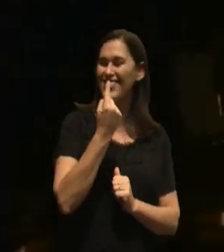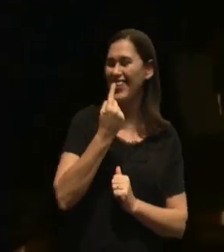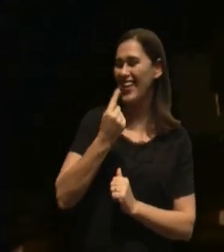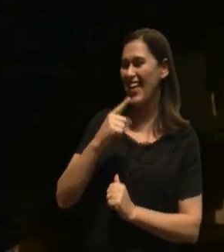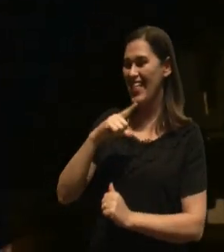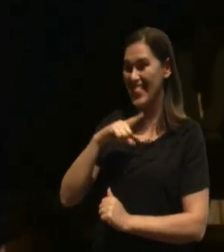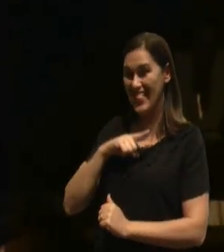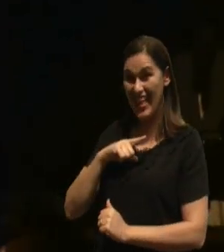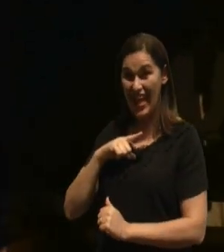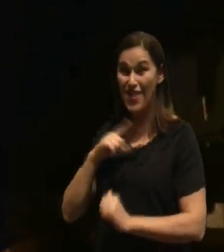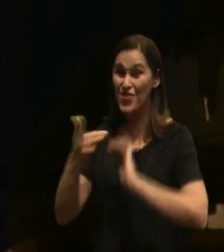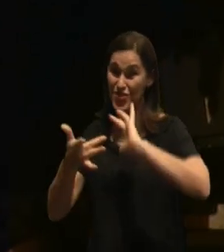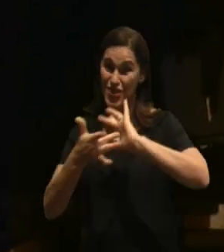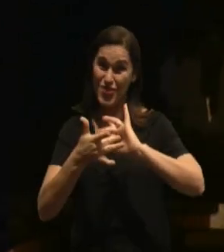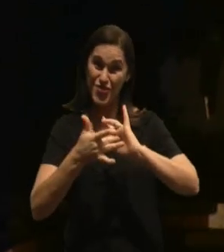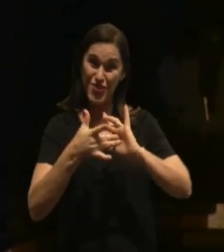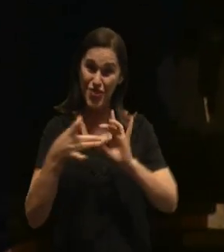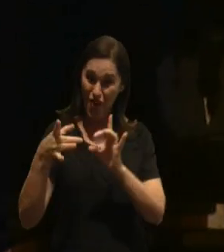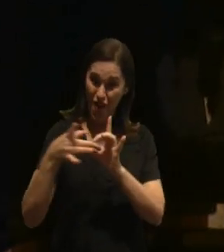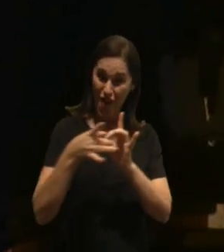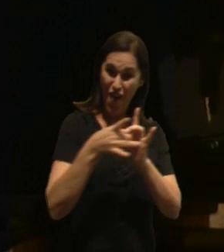temos a Cristo em comum,